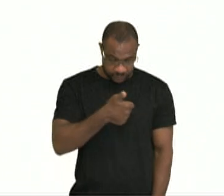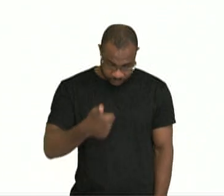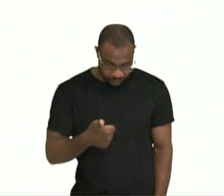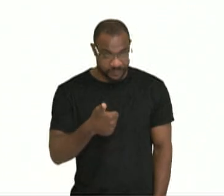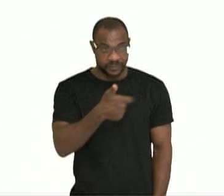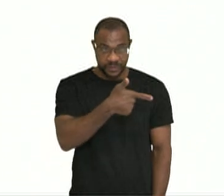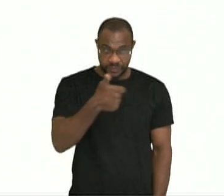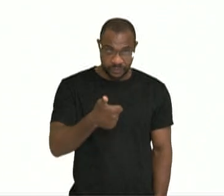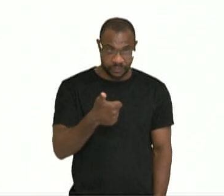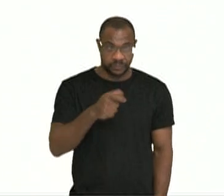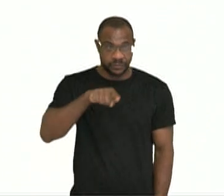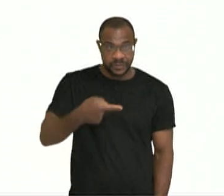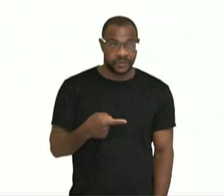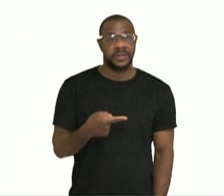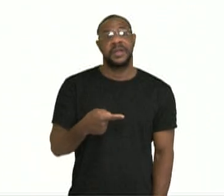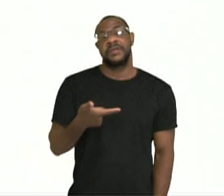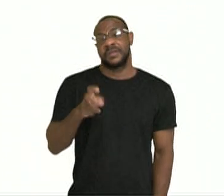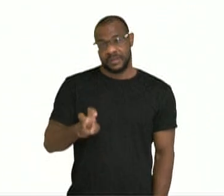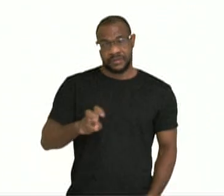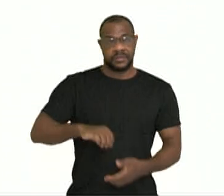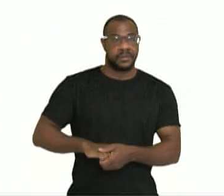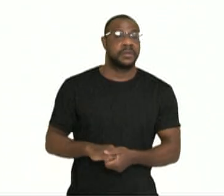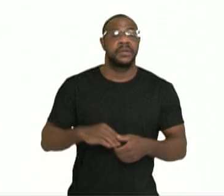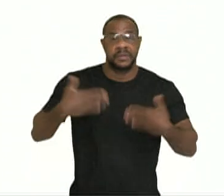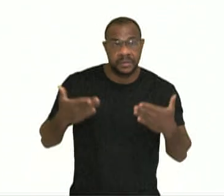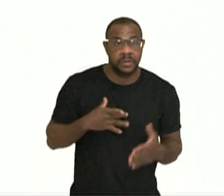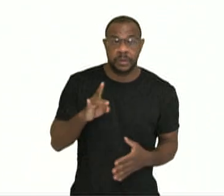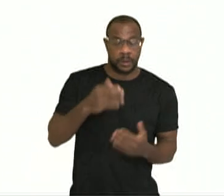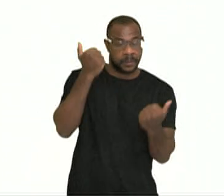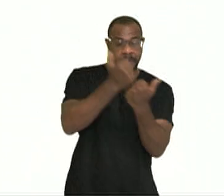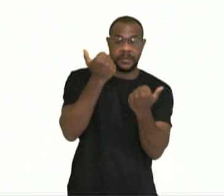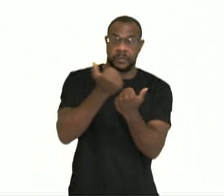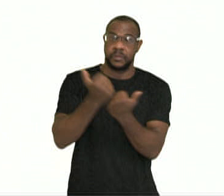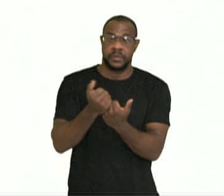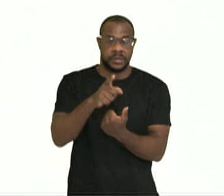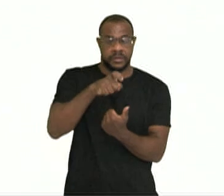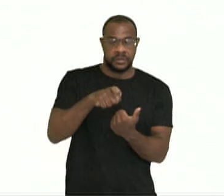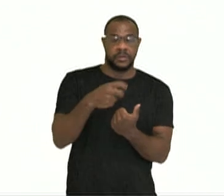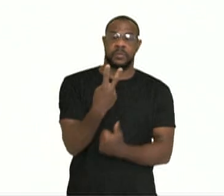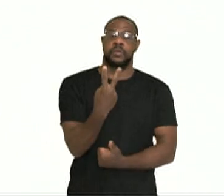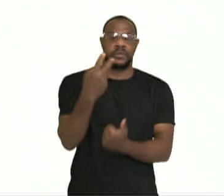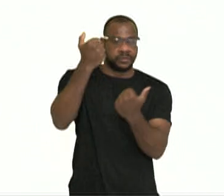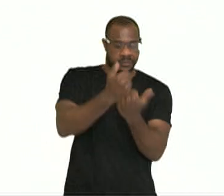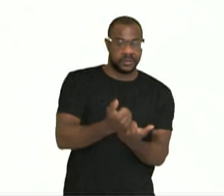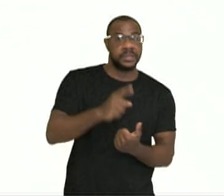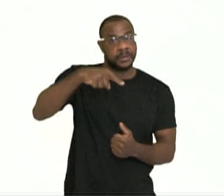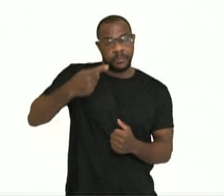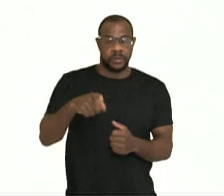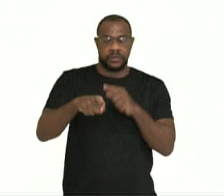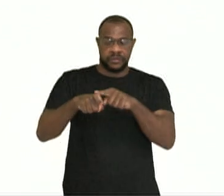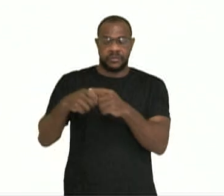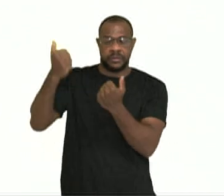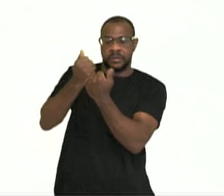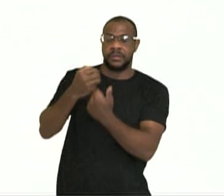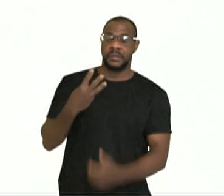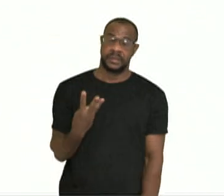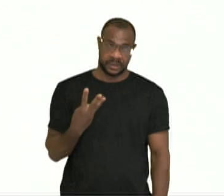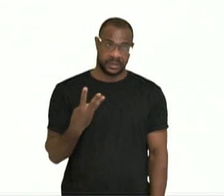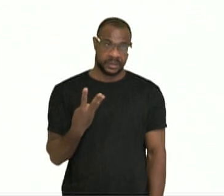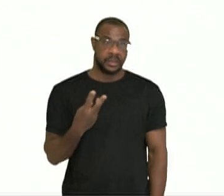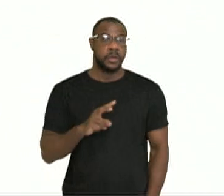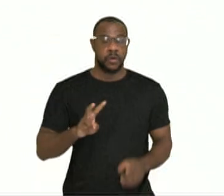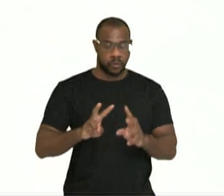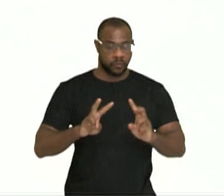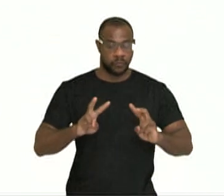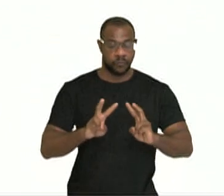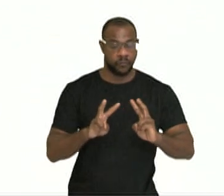21,25x ao cubo. Então, basta trocar x por 2 e depois x por 3. O volume será dado